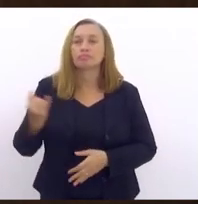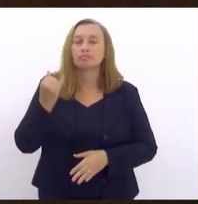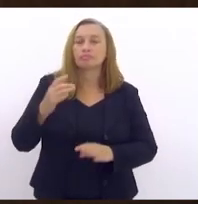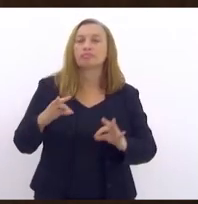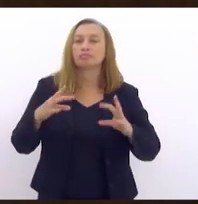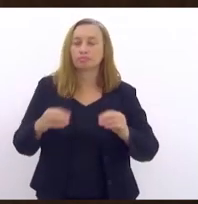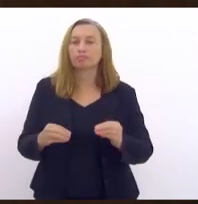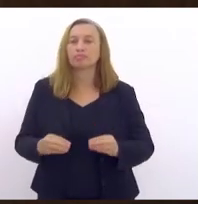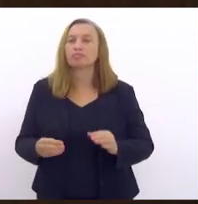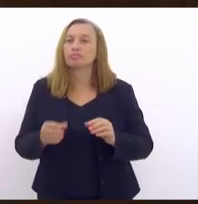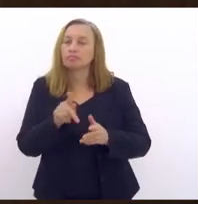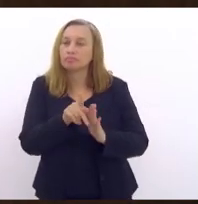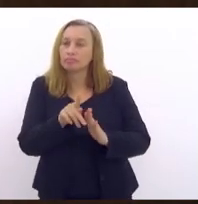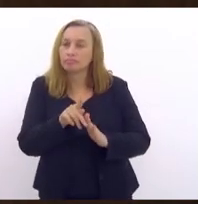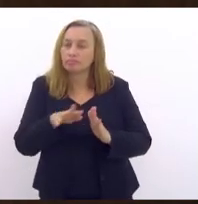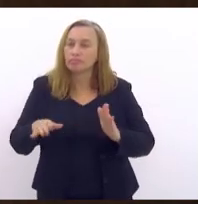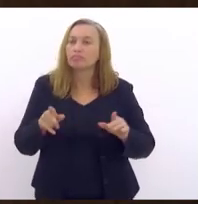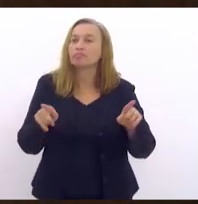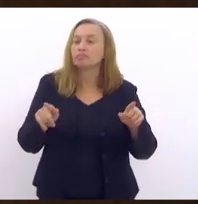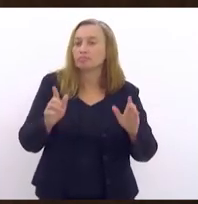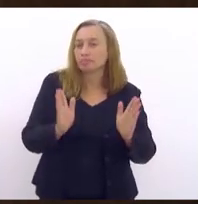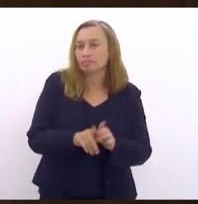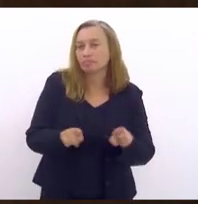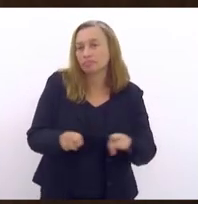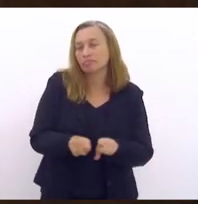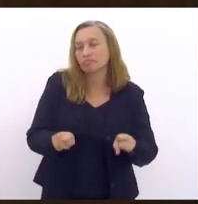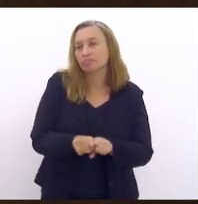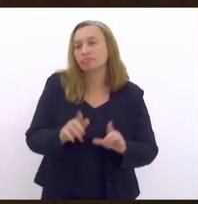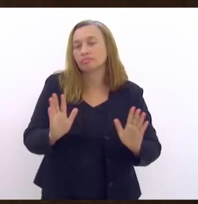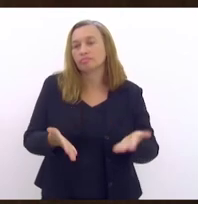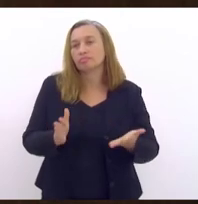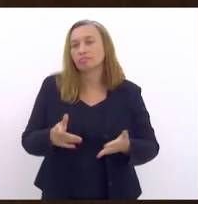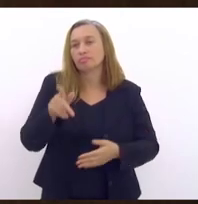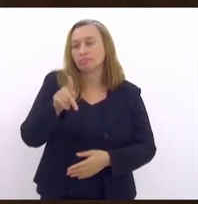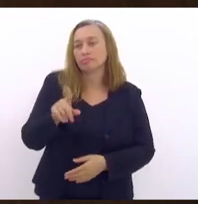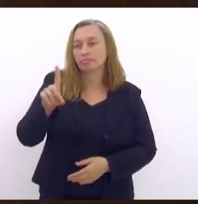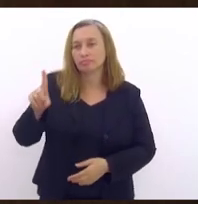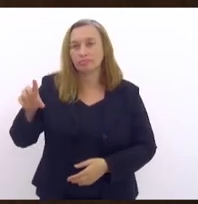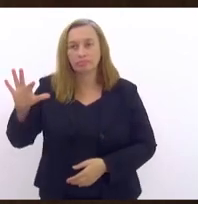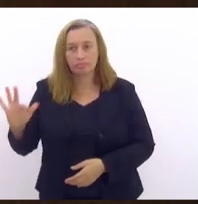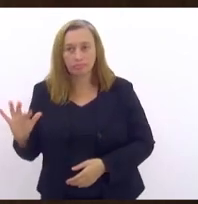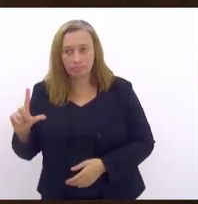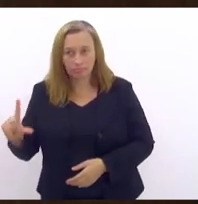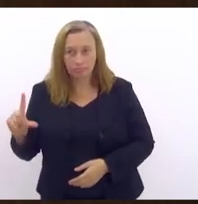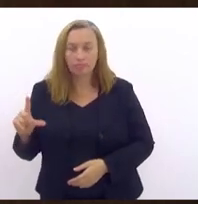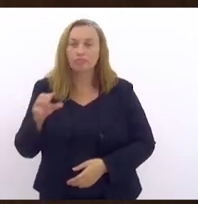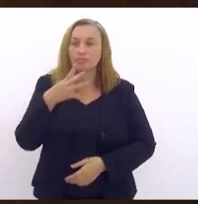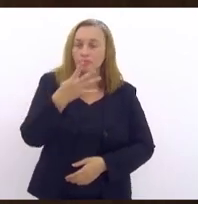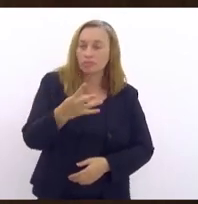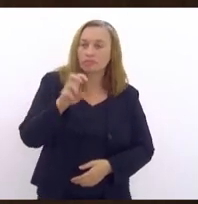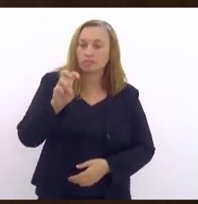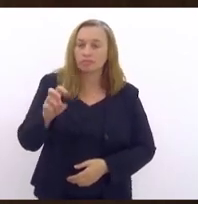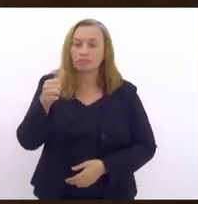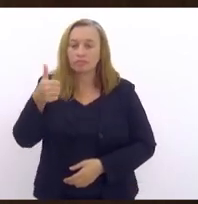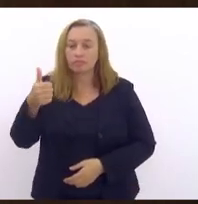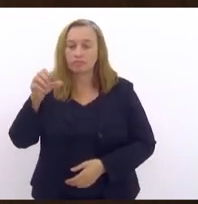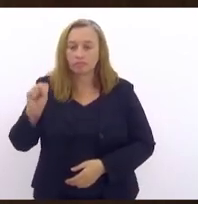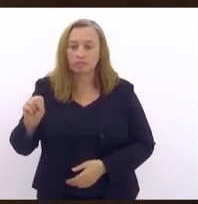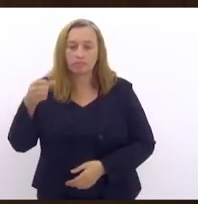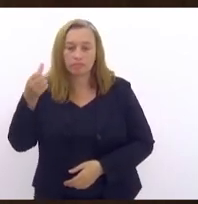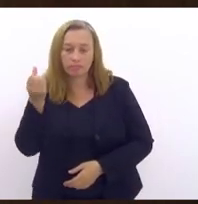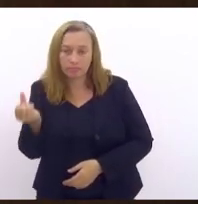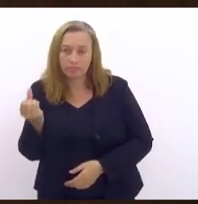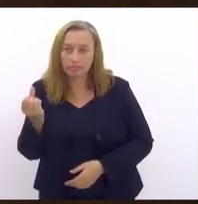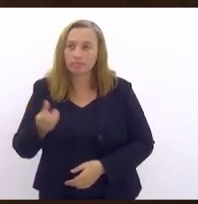estou protocolando hoje também um PDL para nós sustarmos o decreto 45186, que